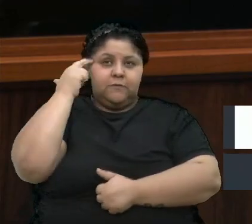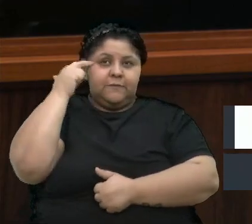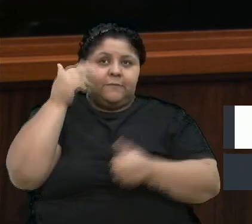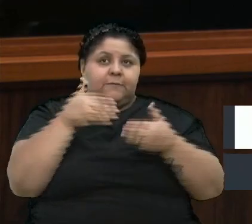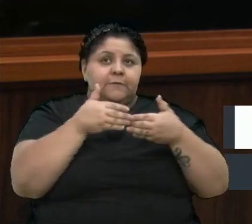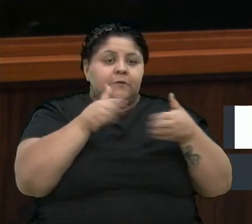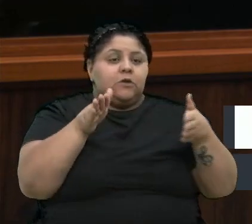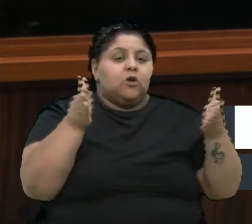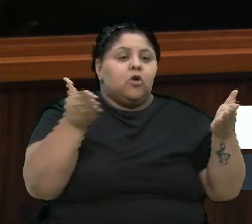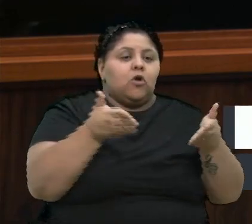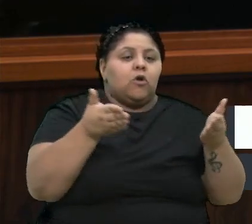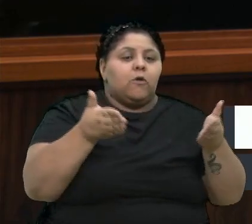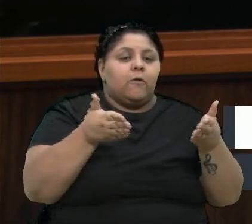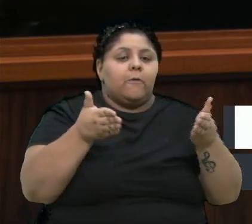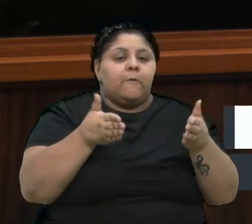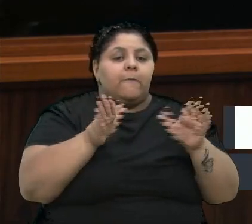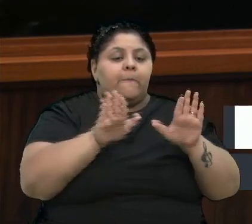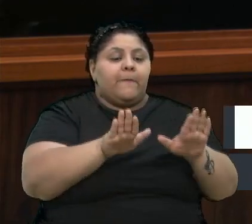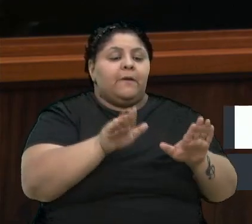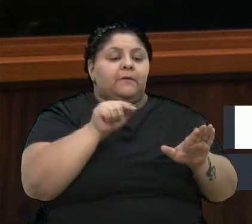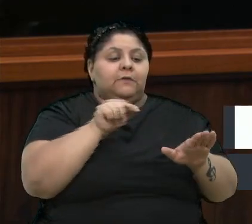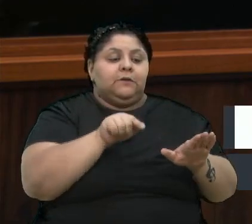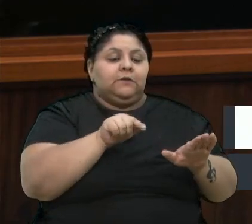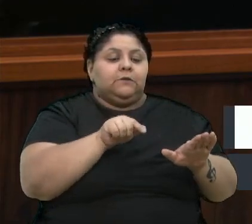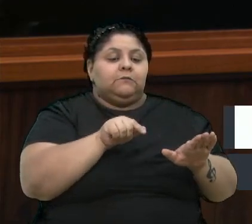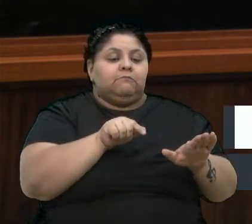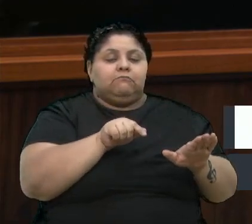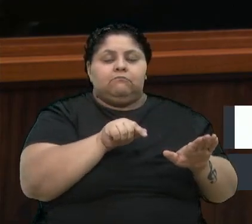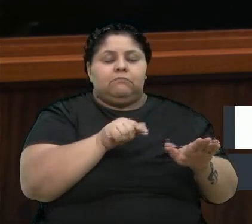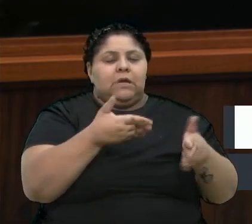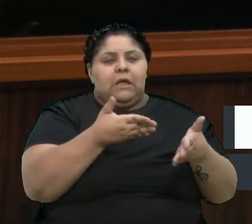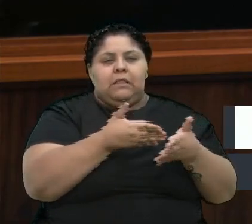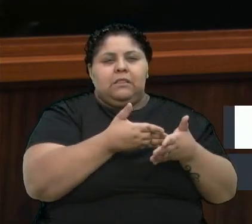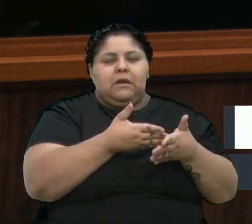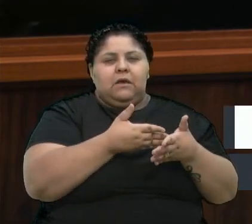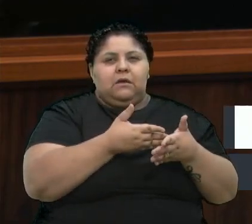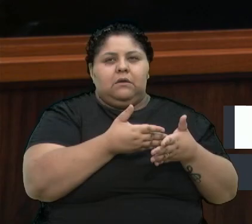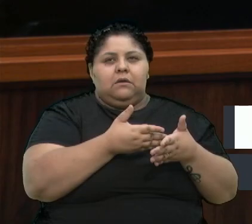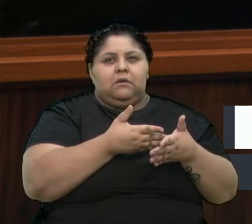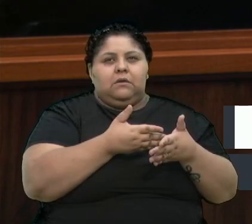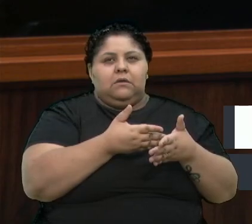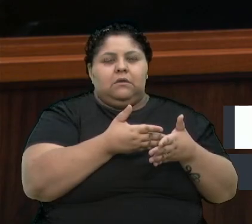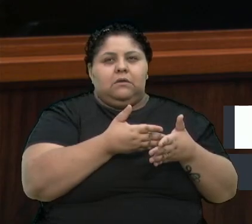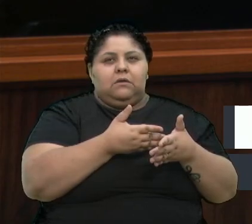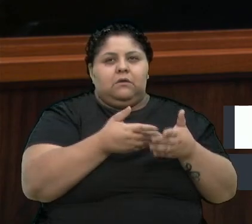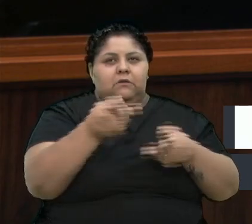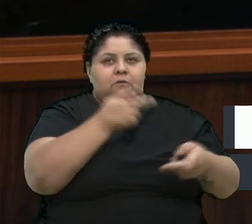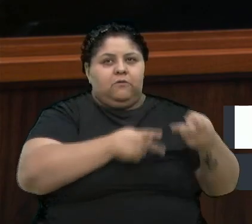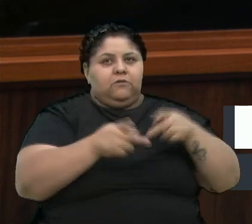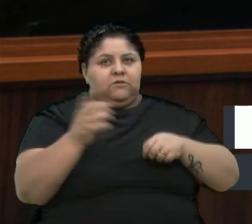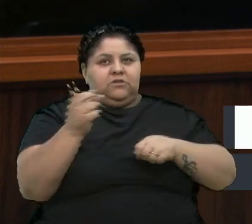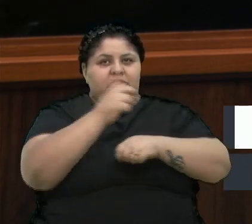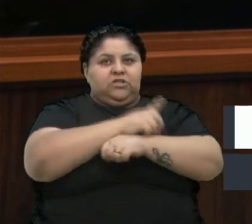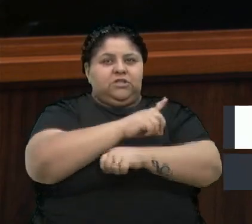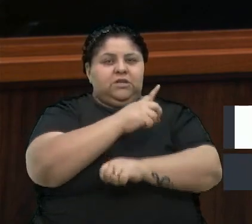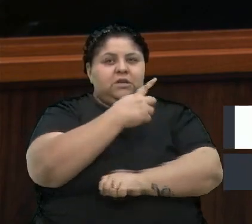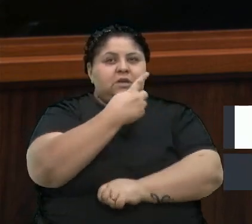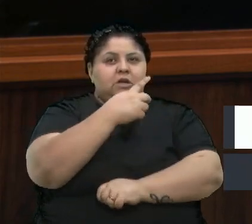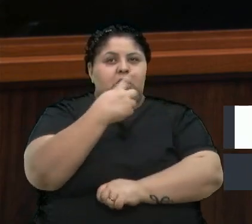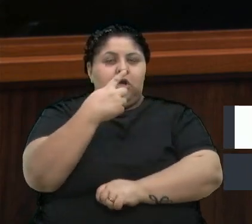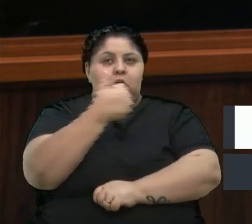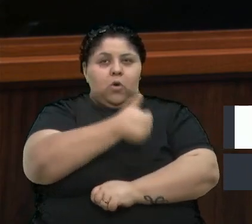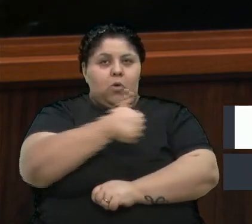será hoje, mas ficará disponível, né, para o público até o dia 11. Então,